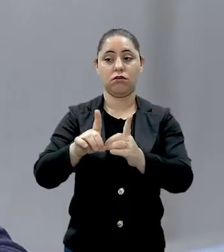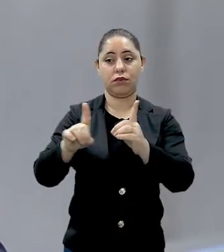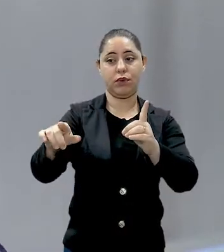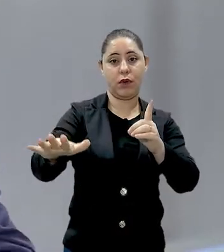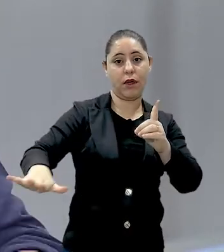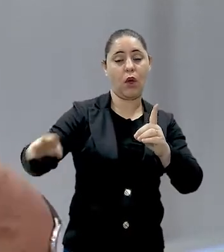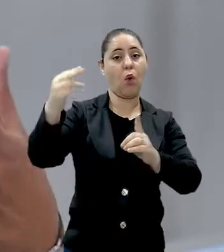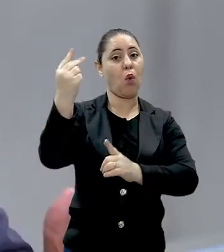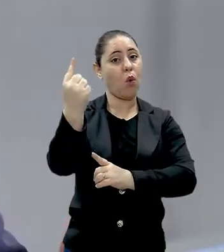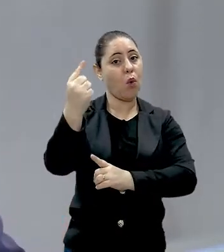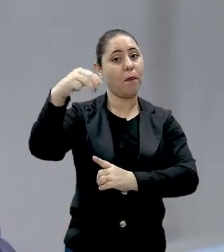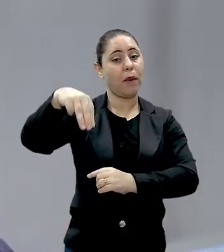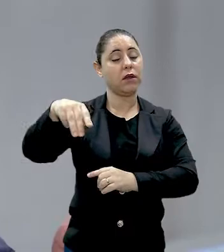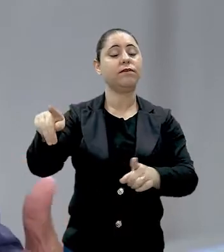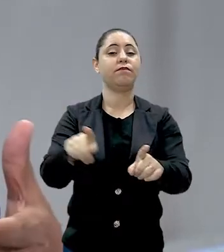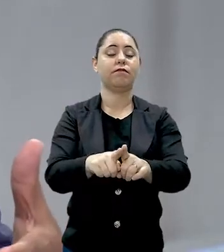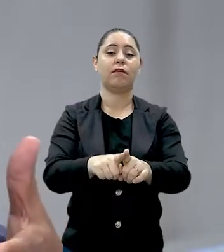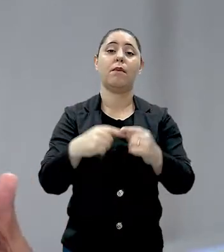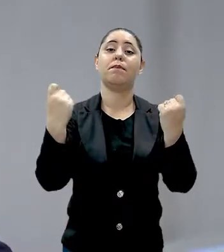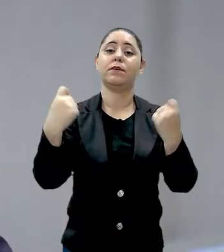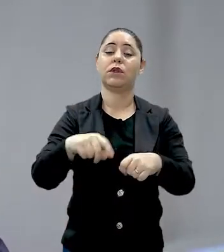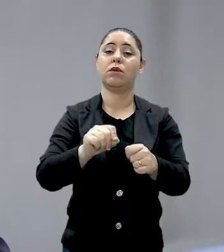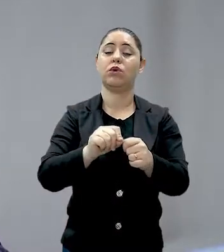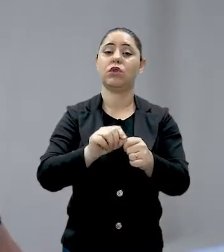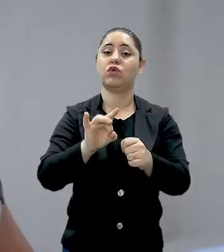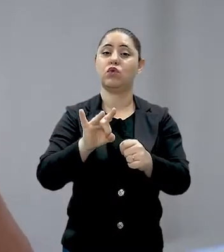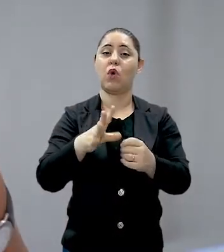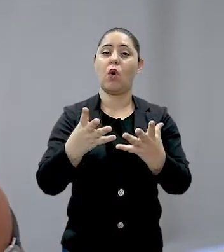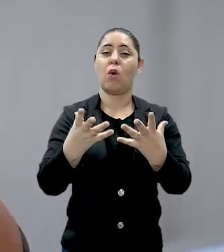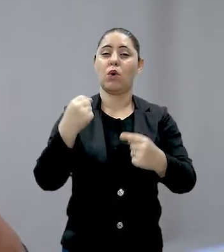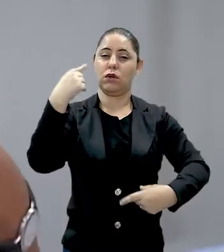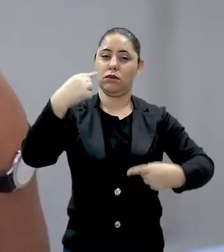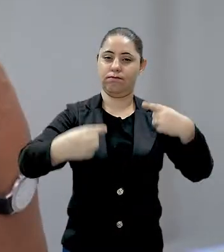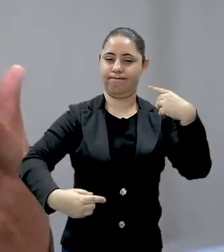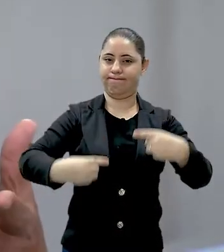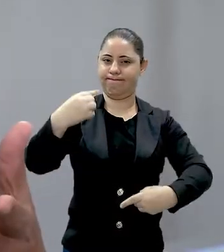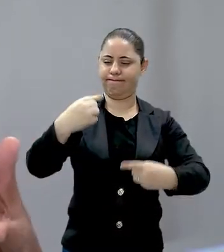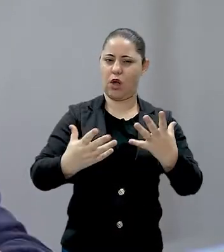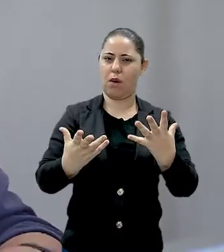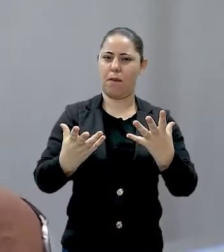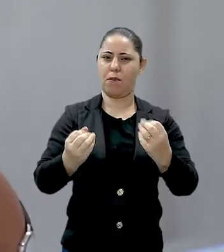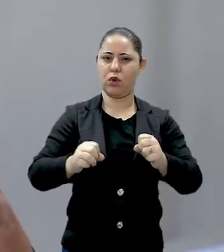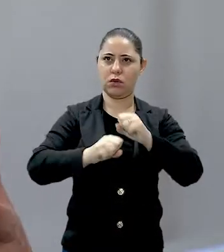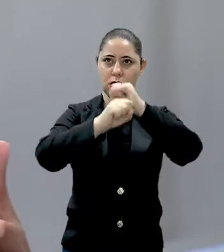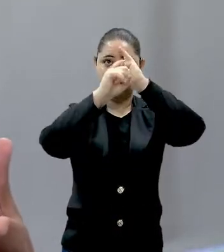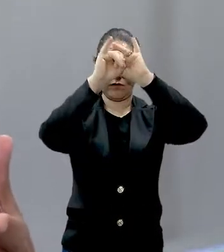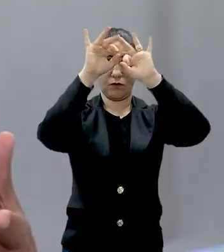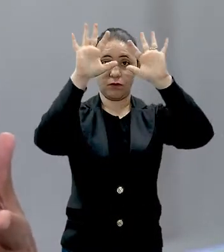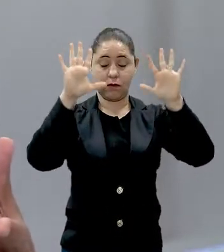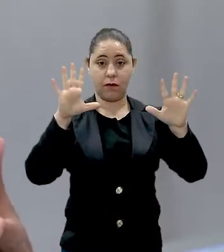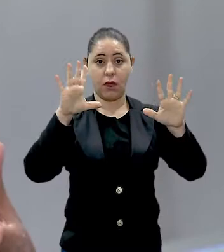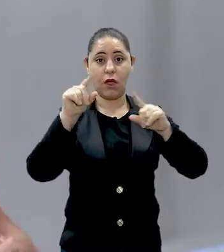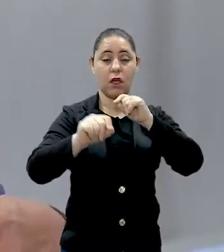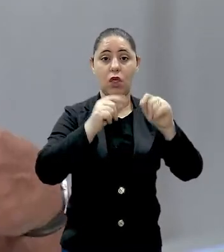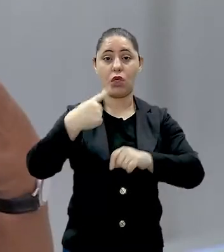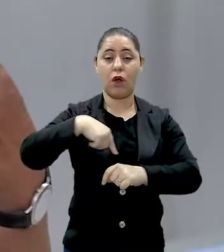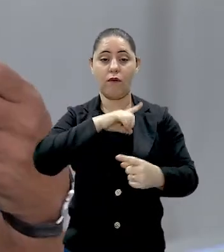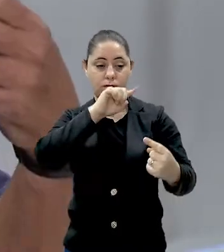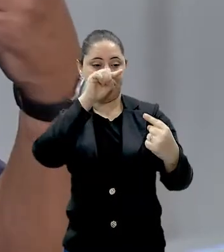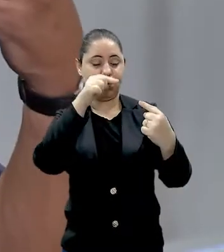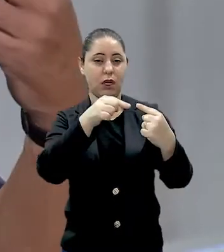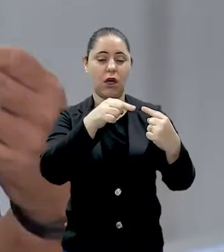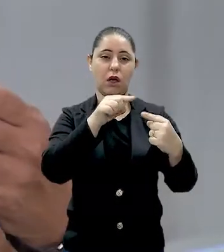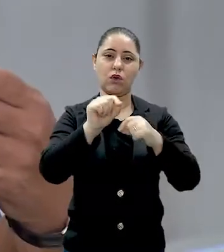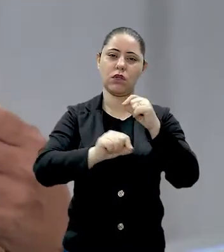o distanciamento, mas tem que ser feito isso. Por quê? Porque só com muita discussão, com muita lucidez, que nós